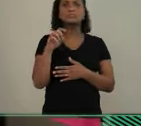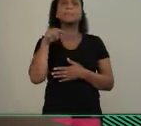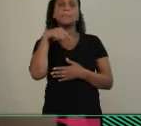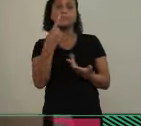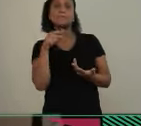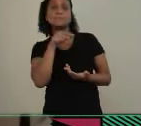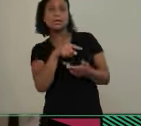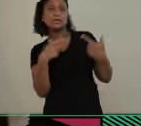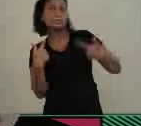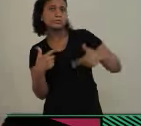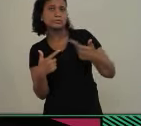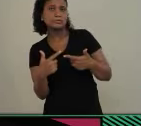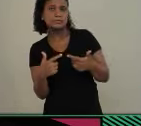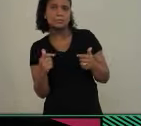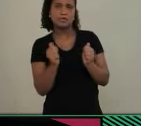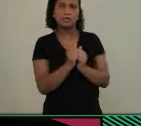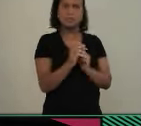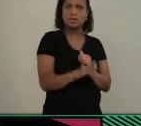quarta,